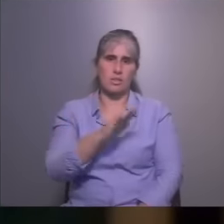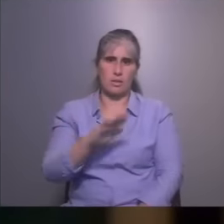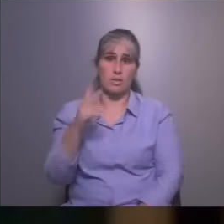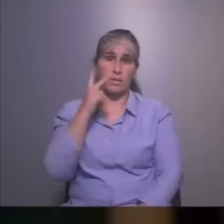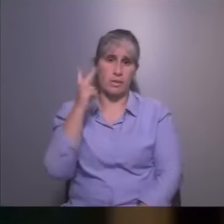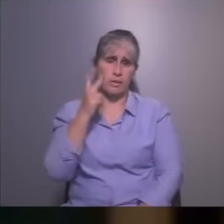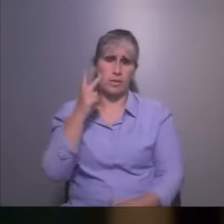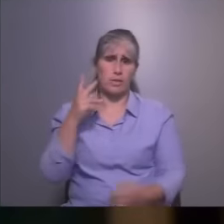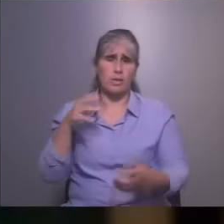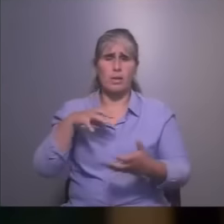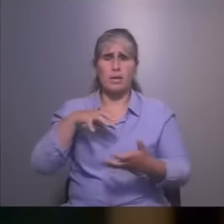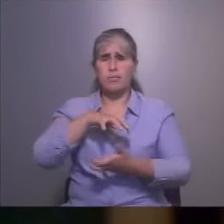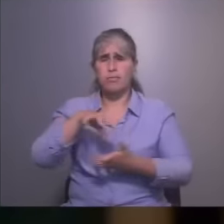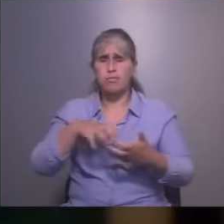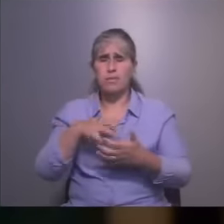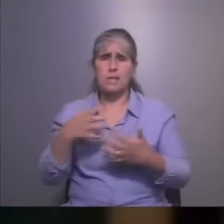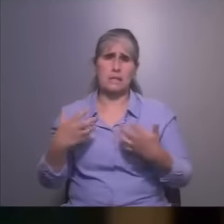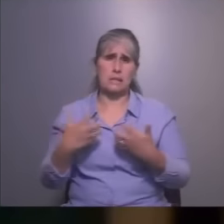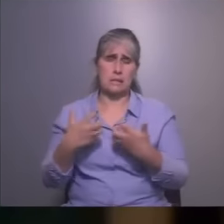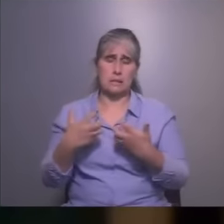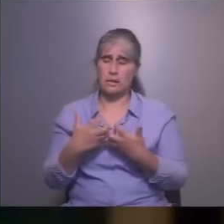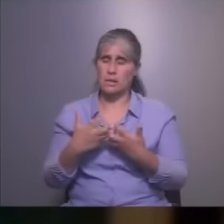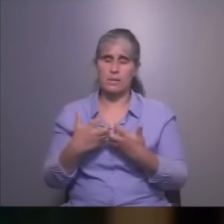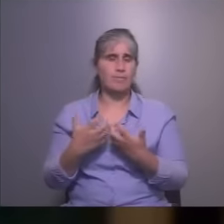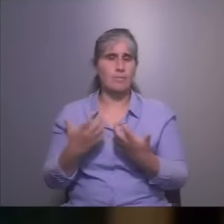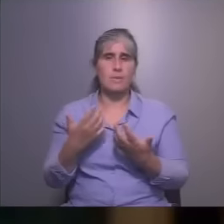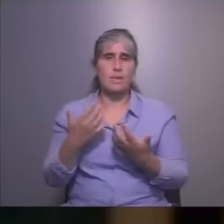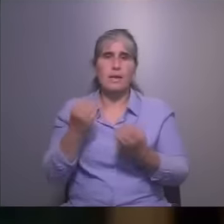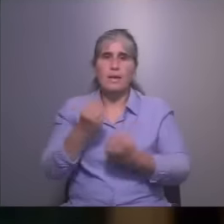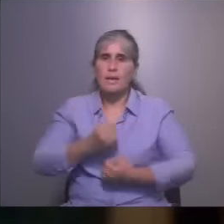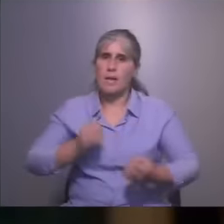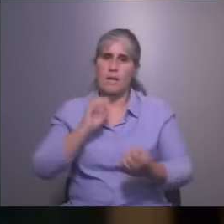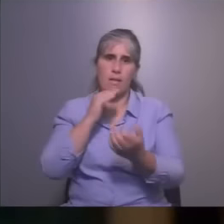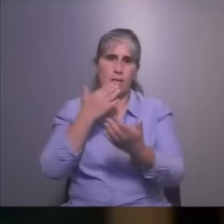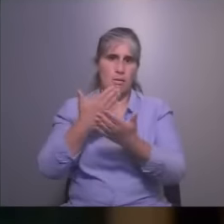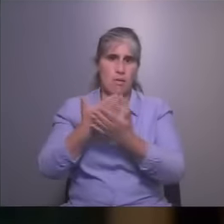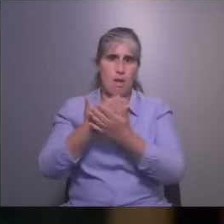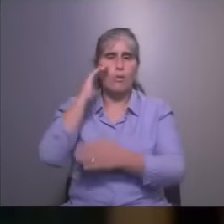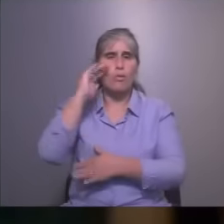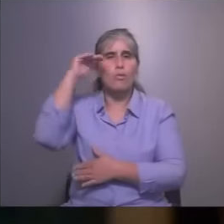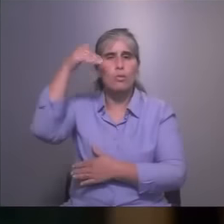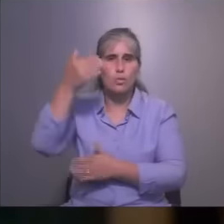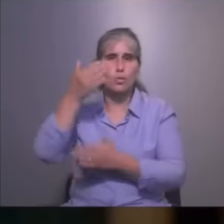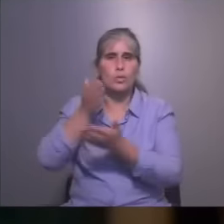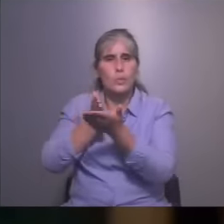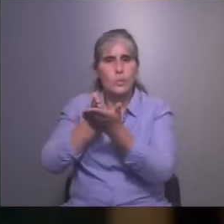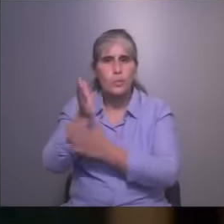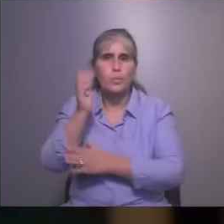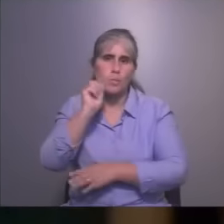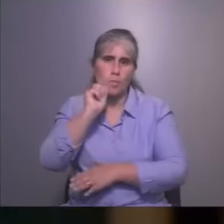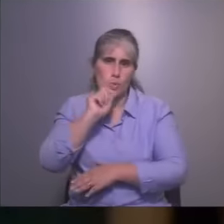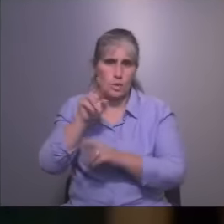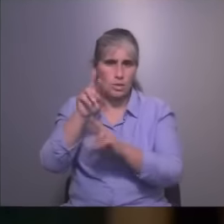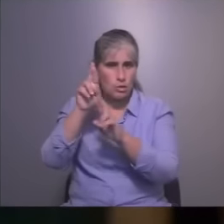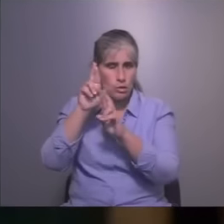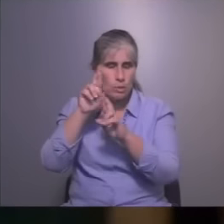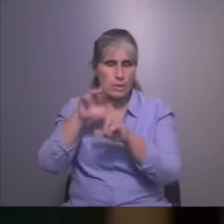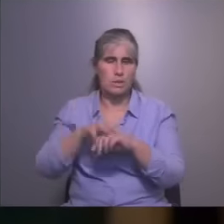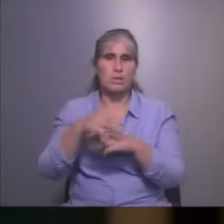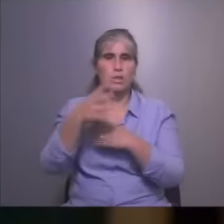inteiro. Rezemos de modo especial pelas crianças que vivem nestas realidades, para que nada lhes possa roubar